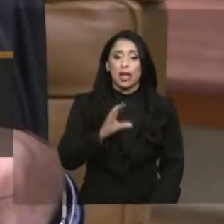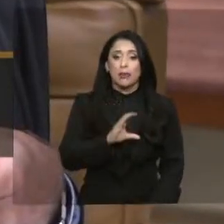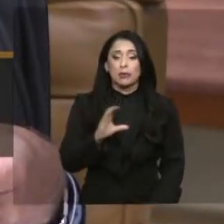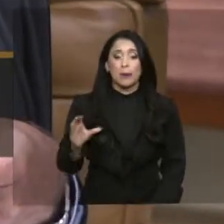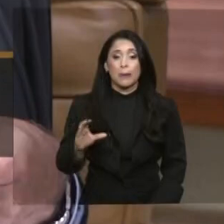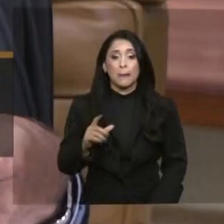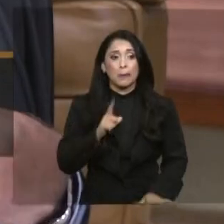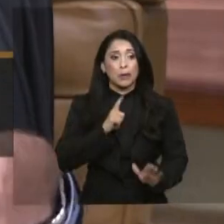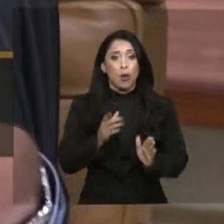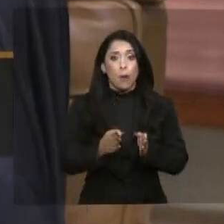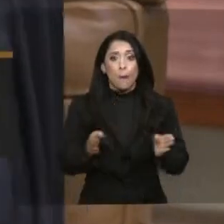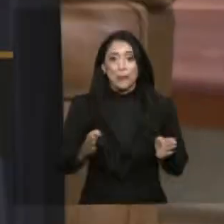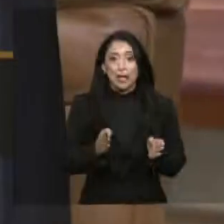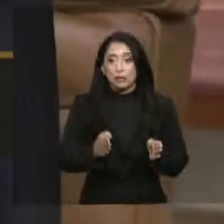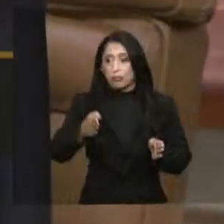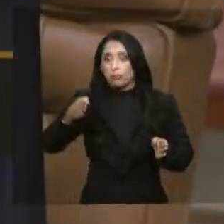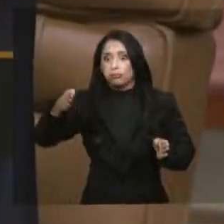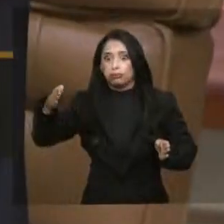de prazo